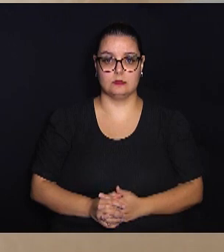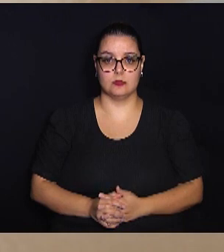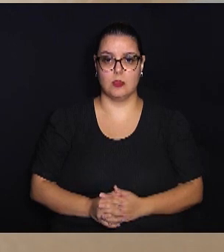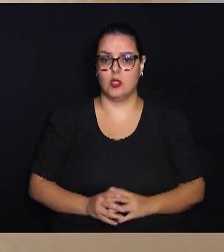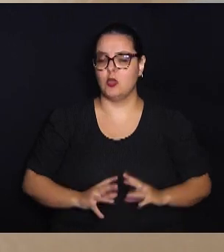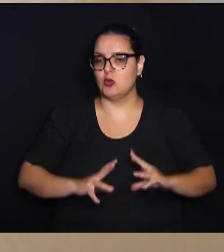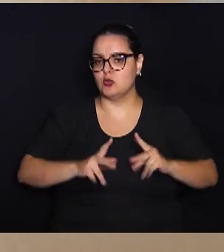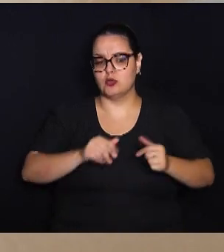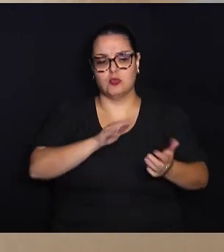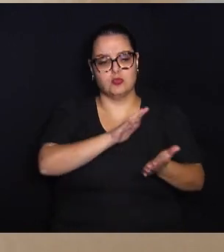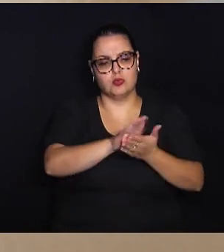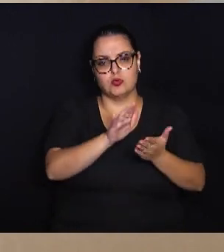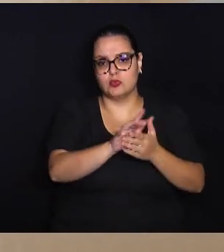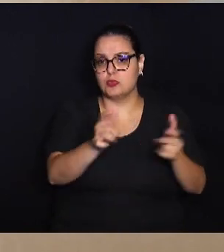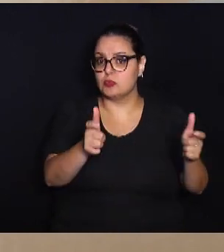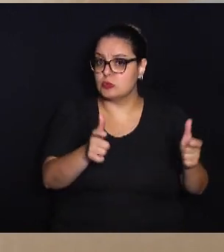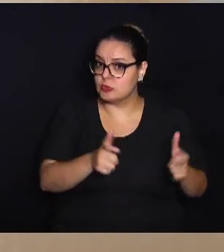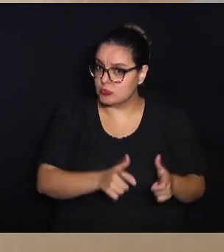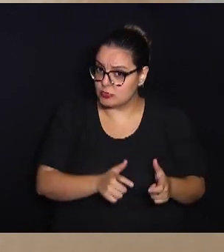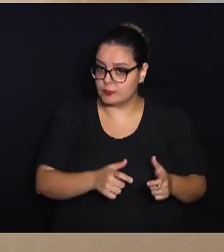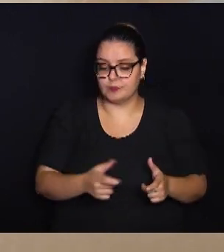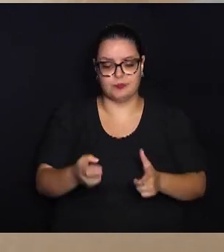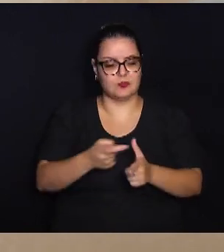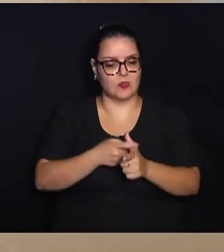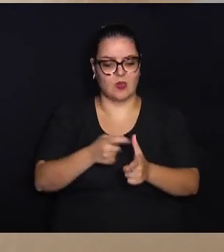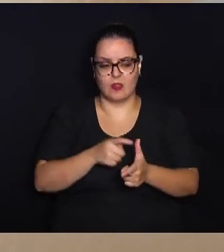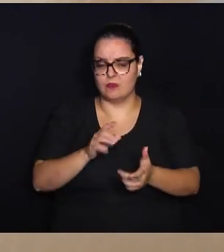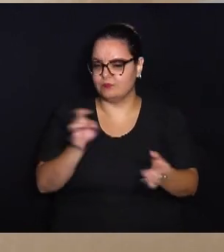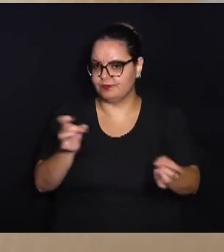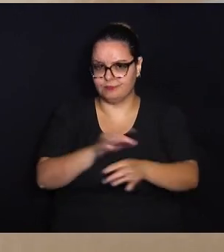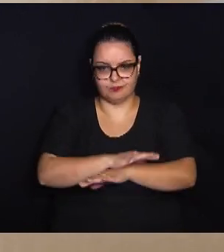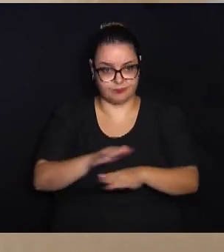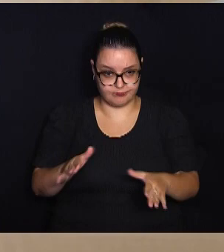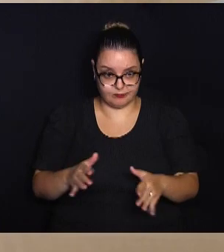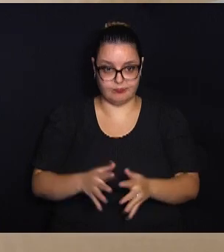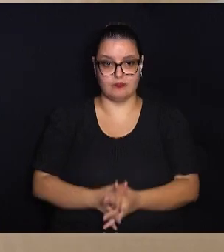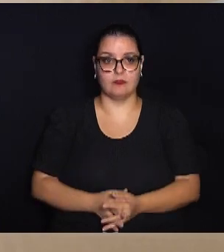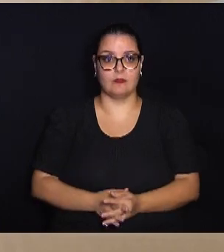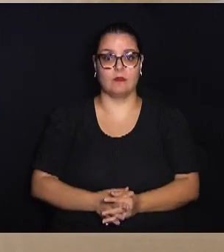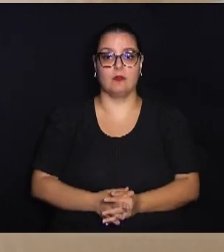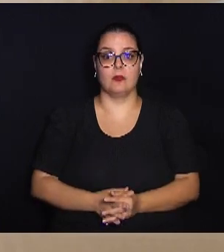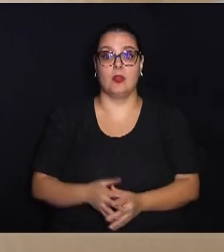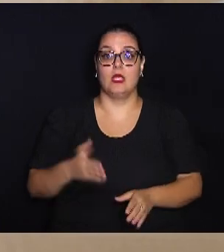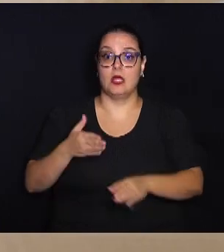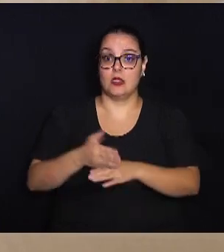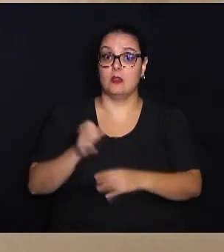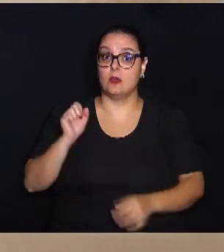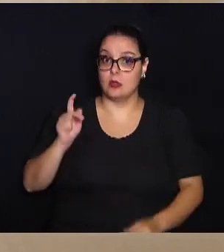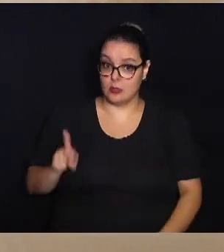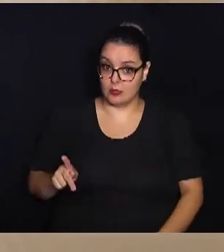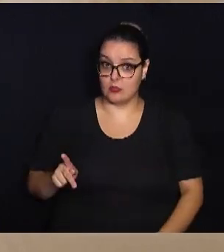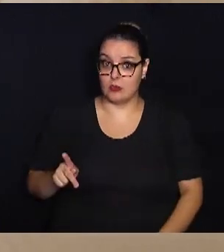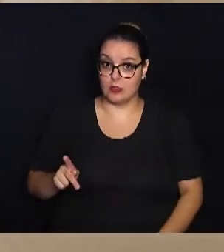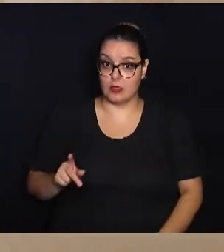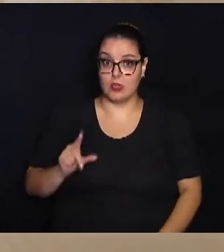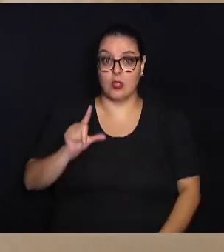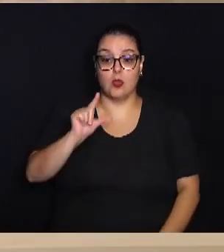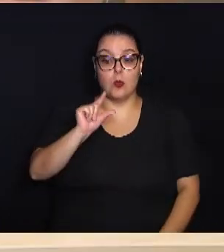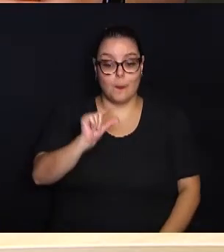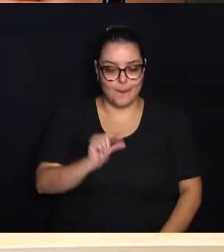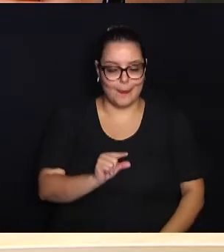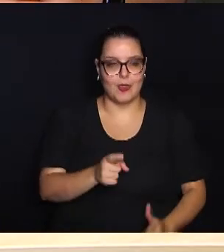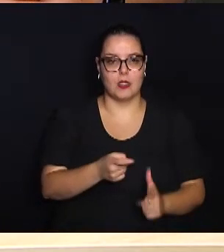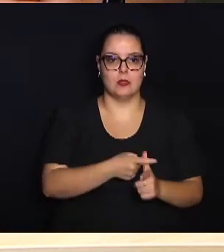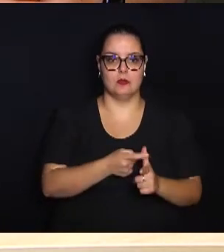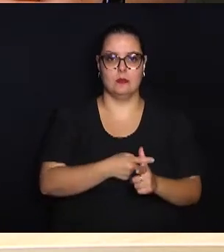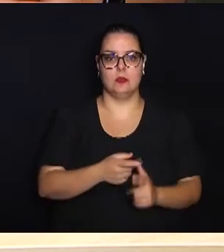não eliminar todos os seus gastos com dívida, porque você entrar com a aposentadoria com algum volume